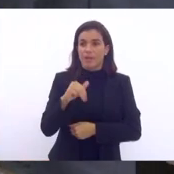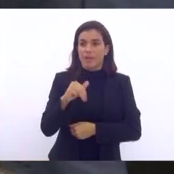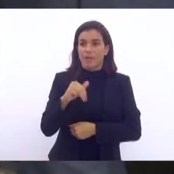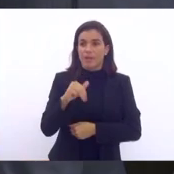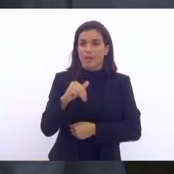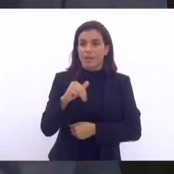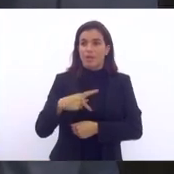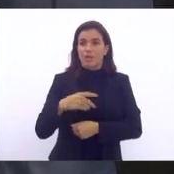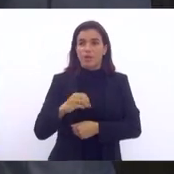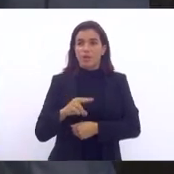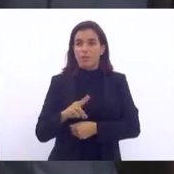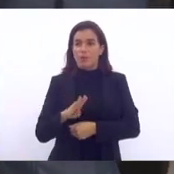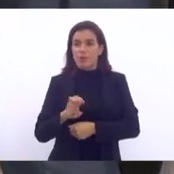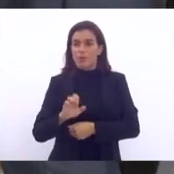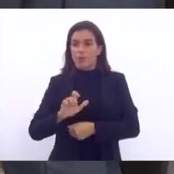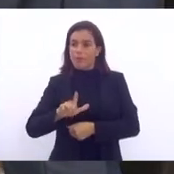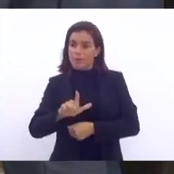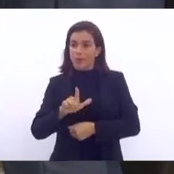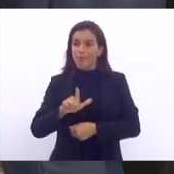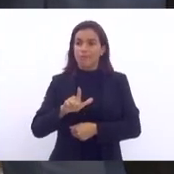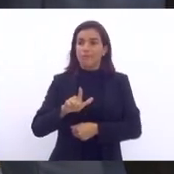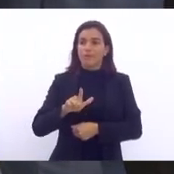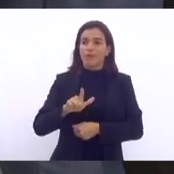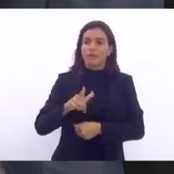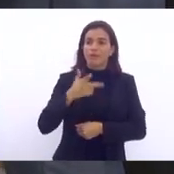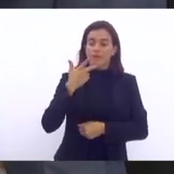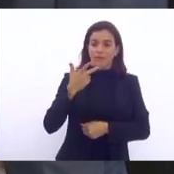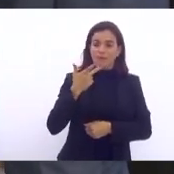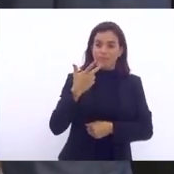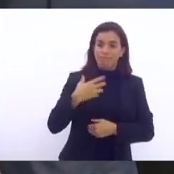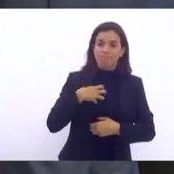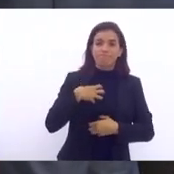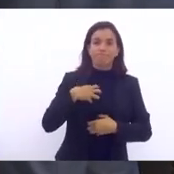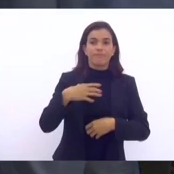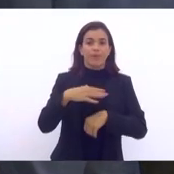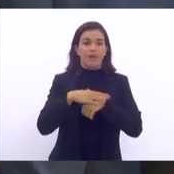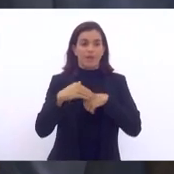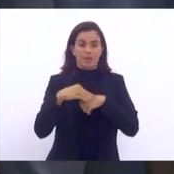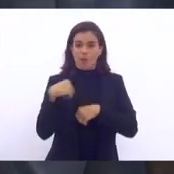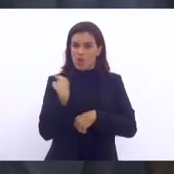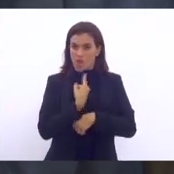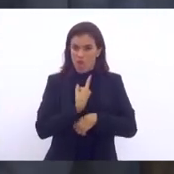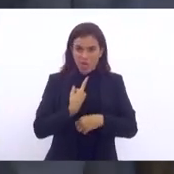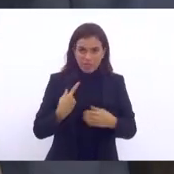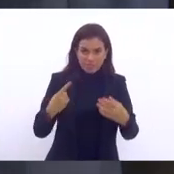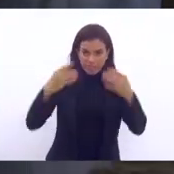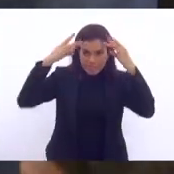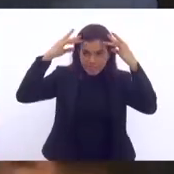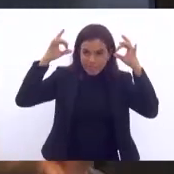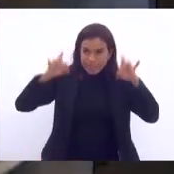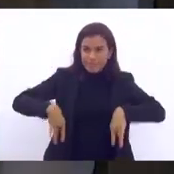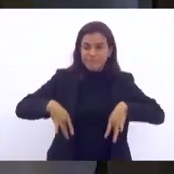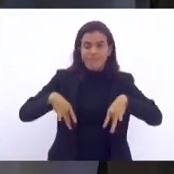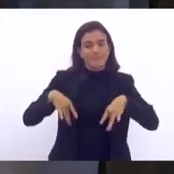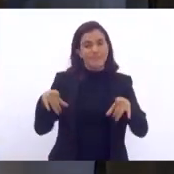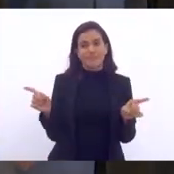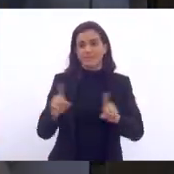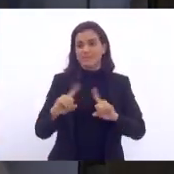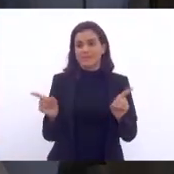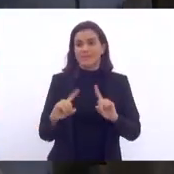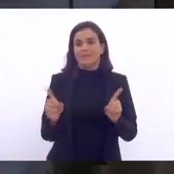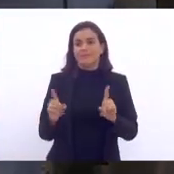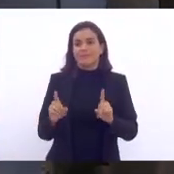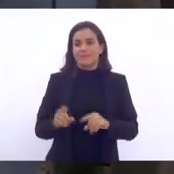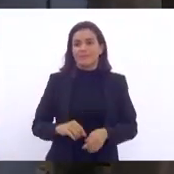por eles e dizer que nós não nos intimidaremos com nenhuma ameaça e continuaremos pelo bem do povo do Rio de Janeiro.